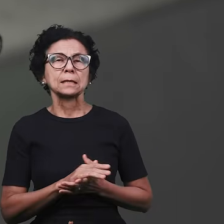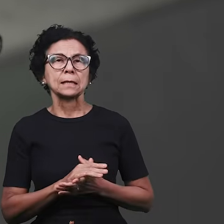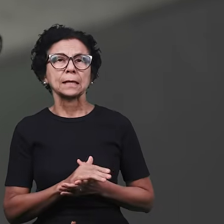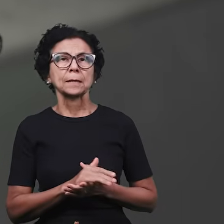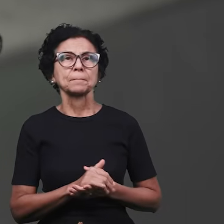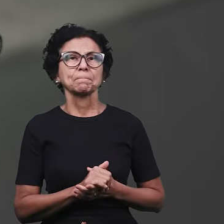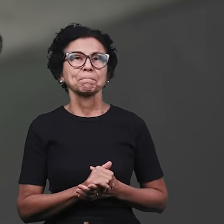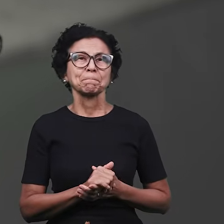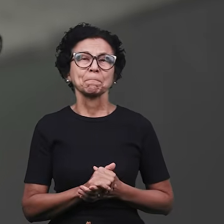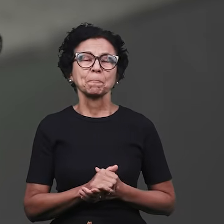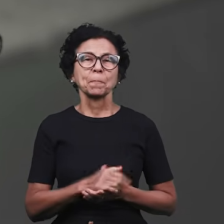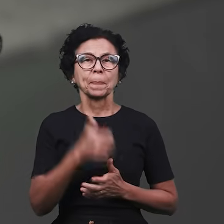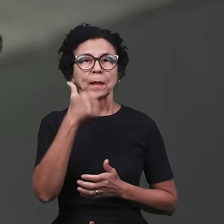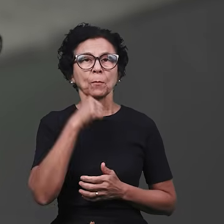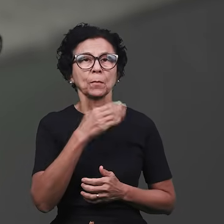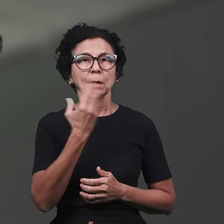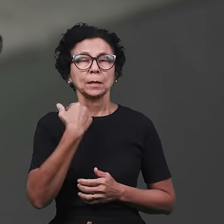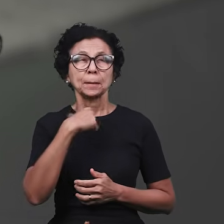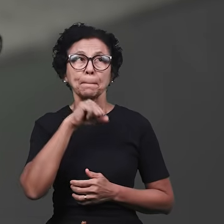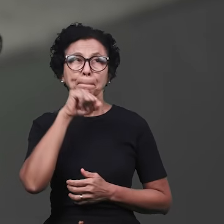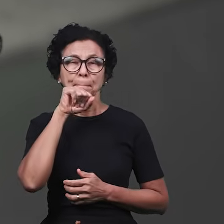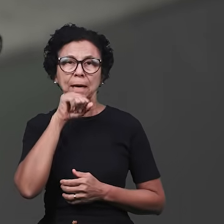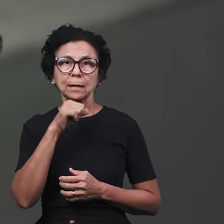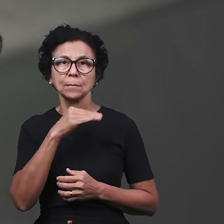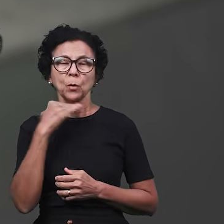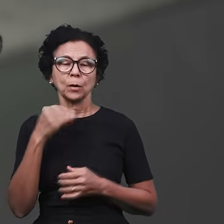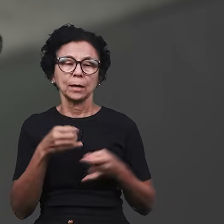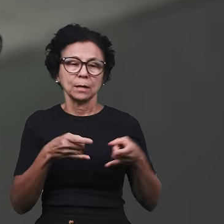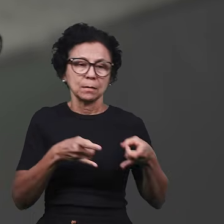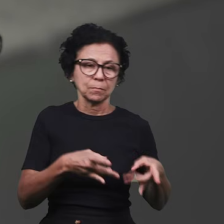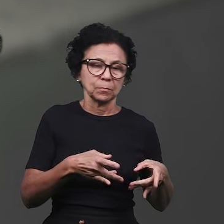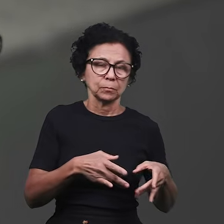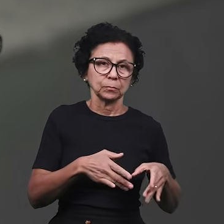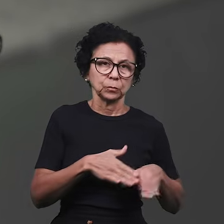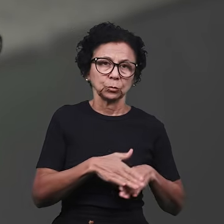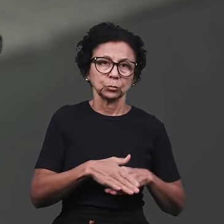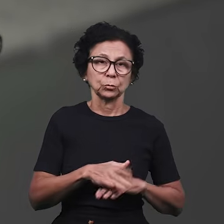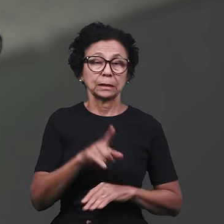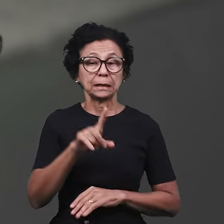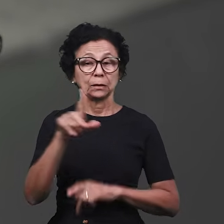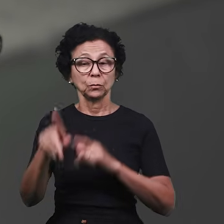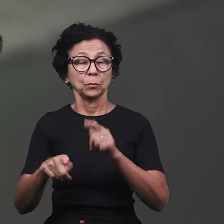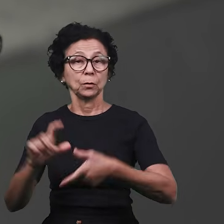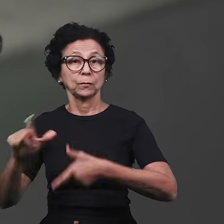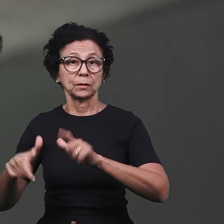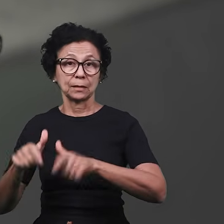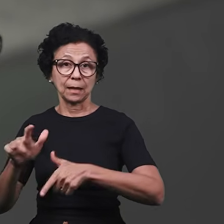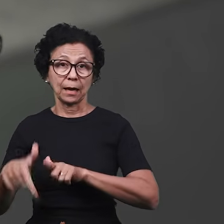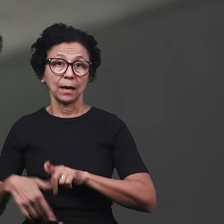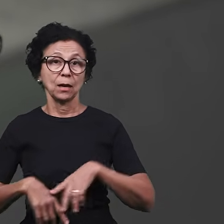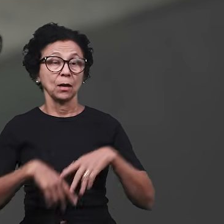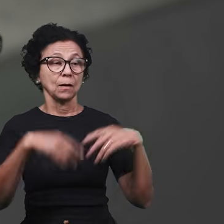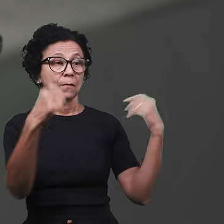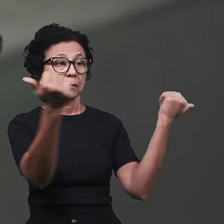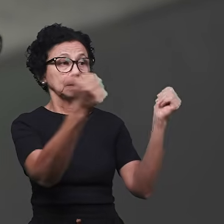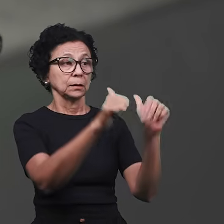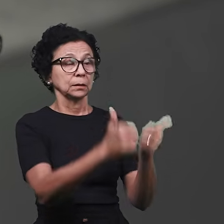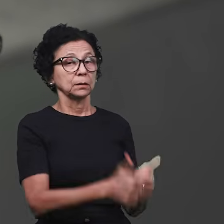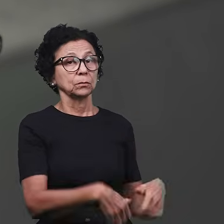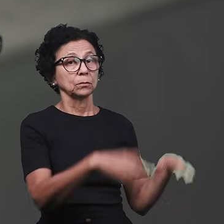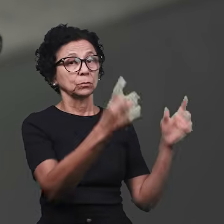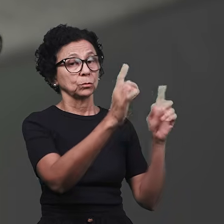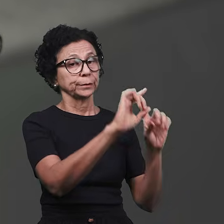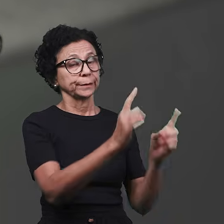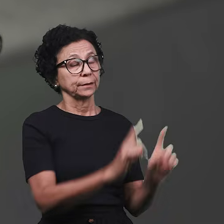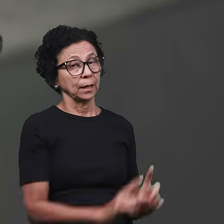se levantará e se prostituirá, indo após outros deuses estranhos da terra, para o meio dos